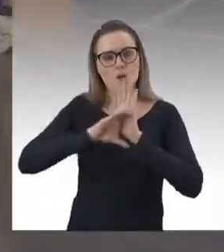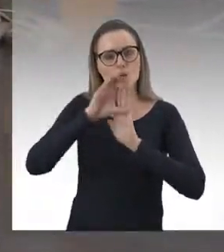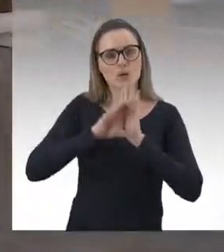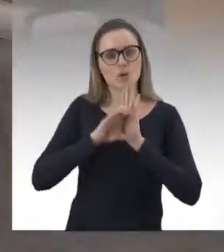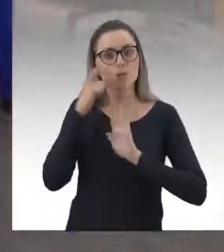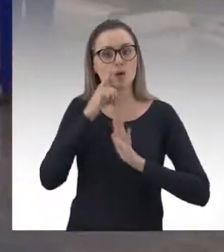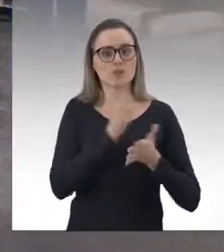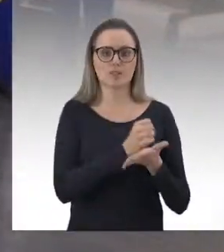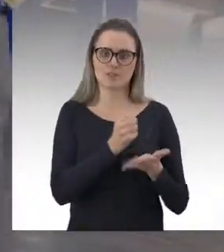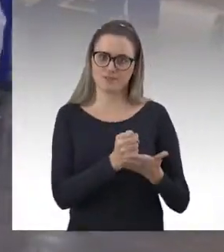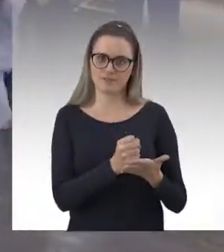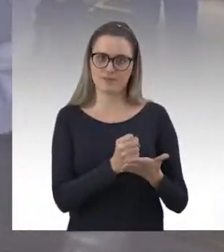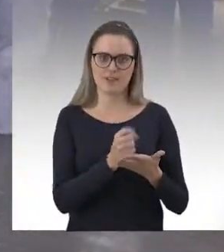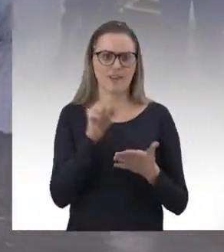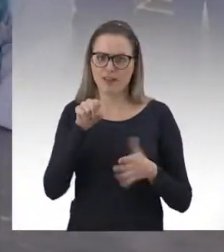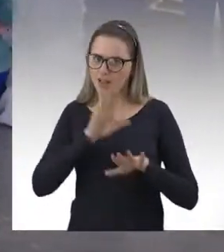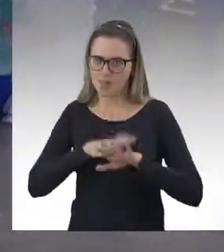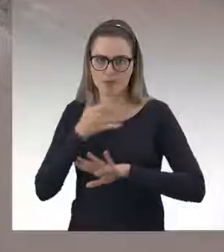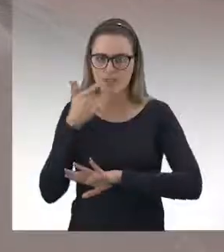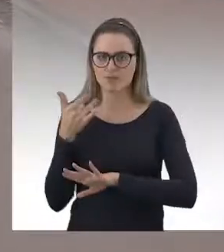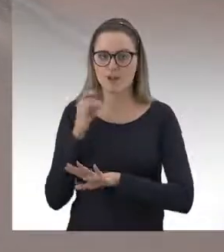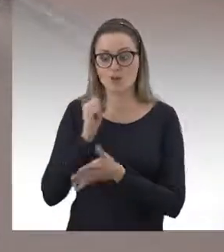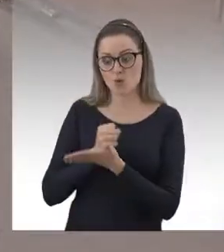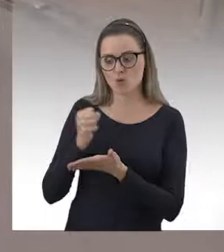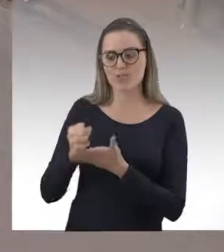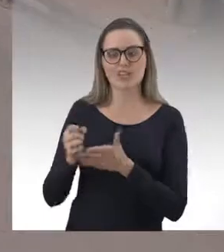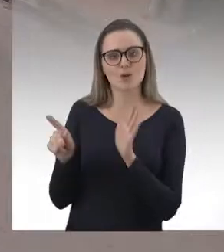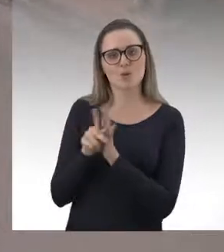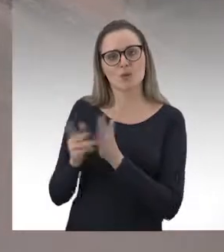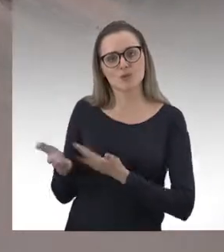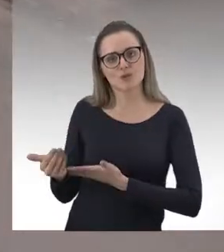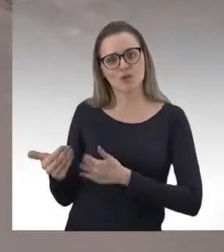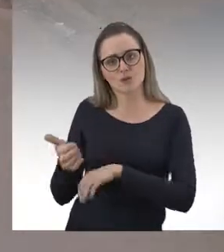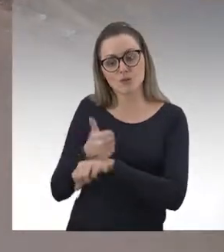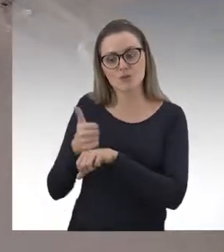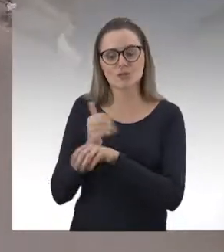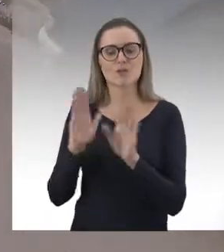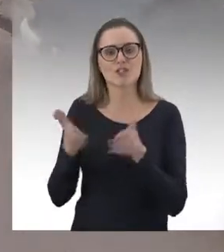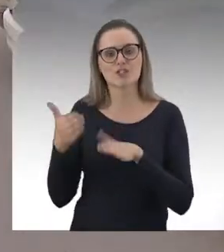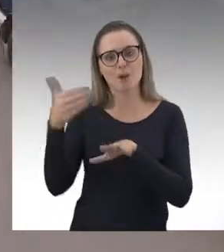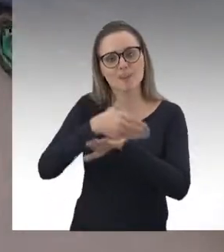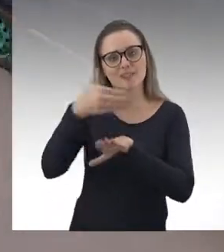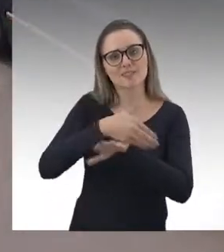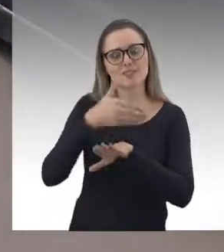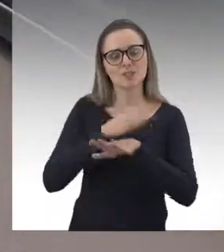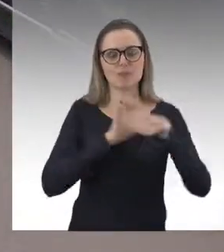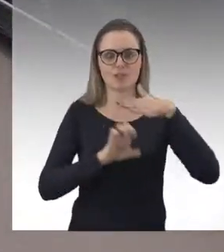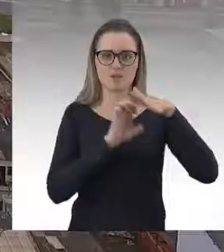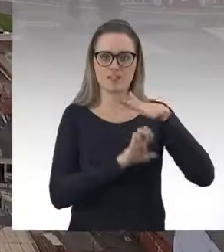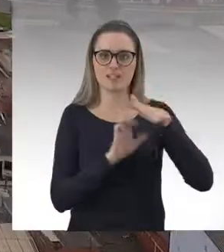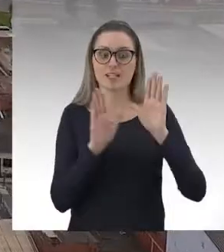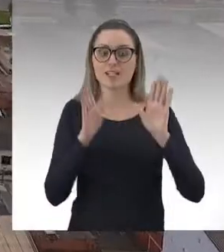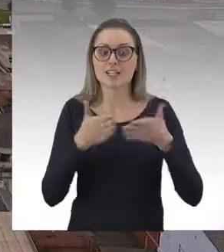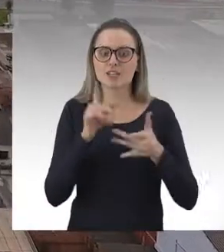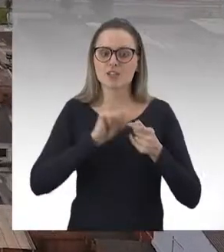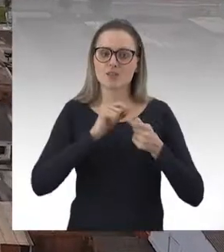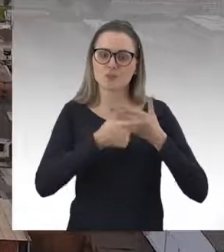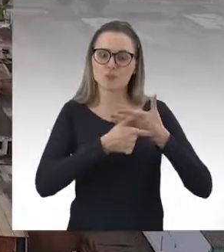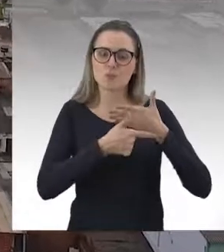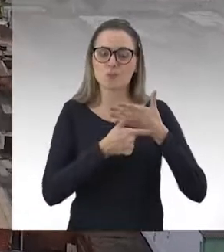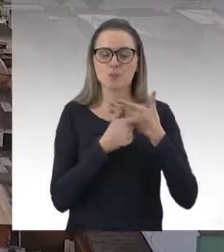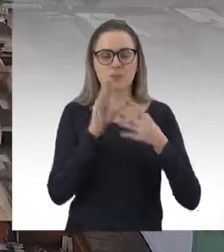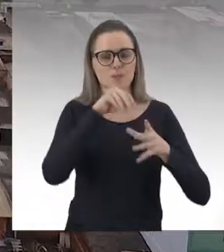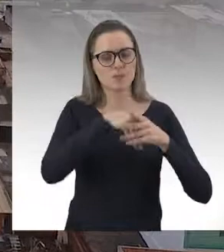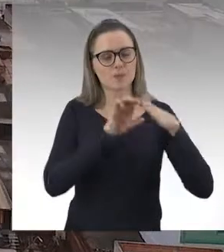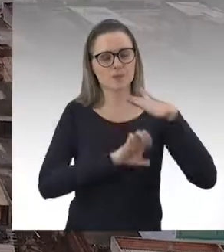admitir. Muito mais fácil ele admitir aquele jovem que já foi da empresa, aquele jovem que já pertenceu à empresa, já conhece a